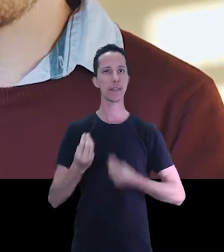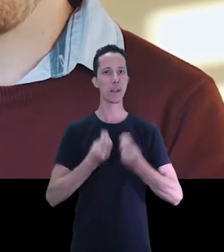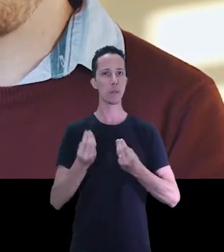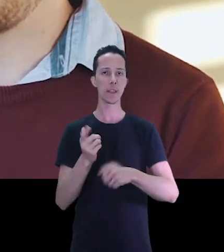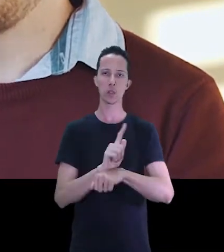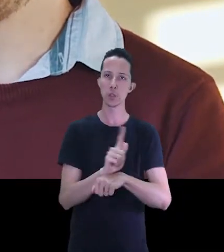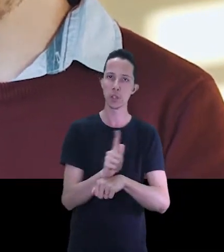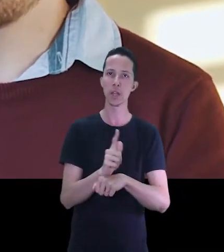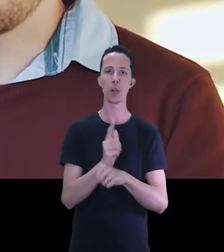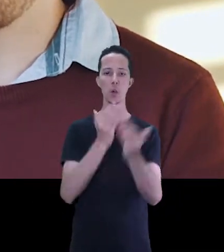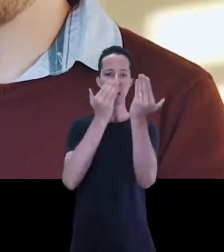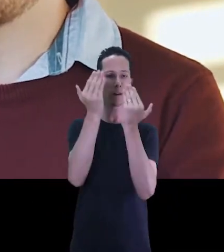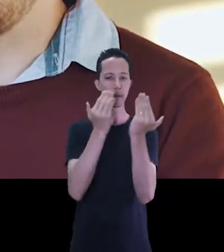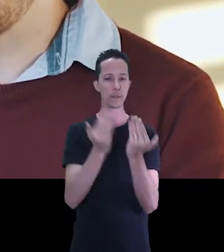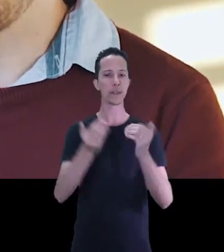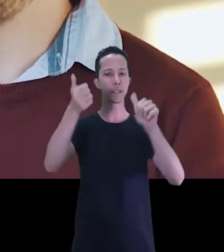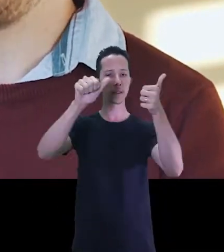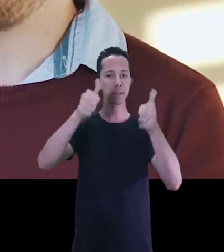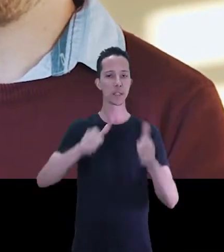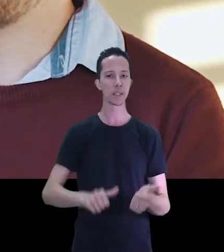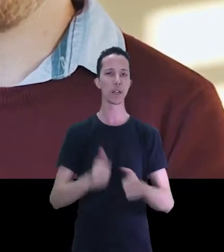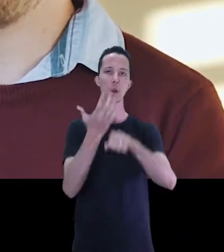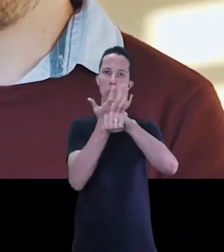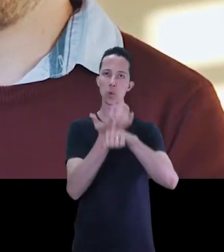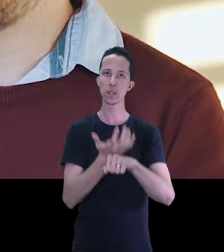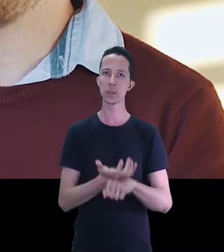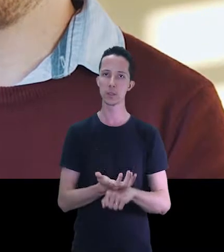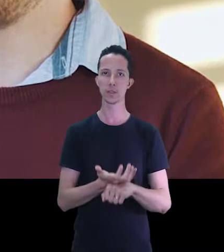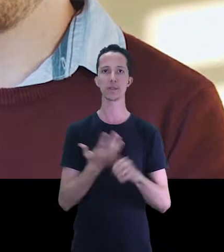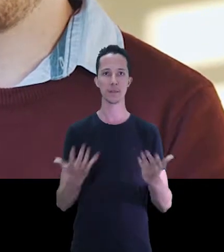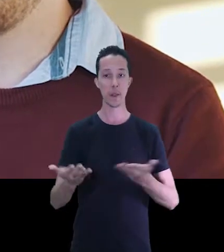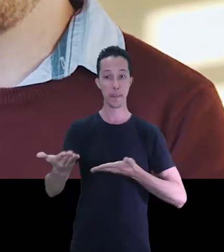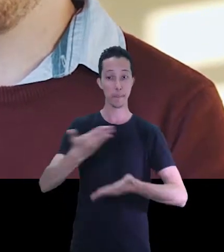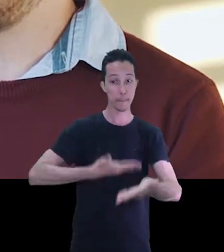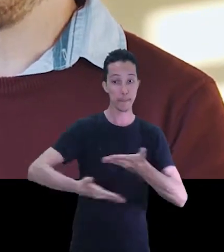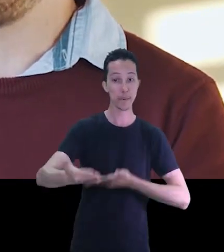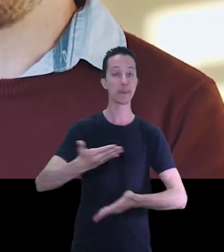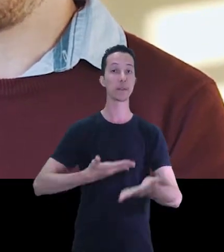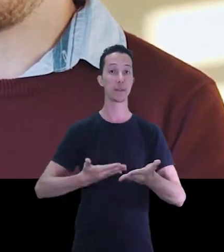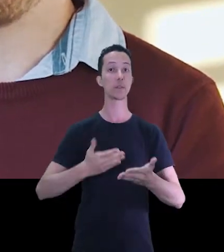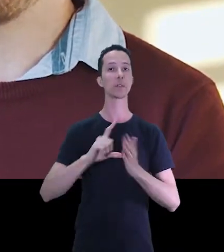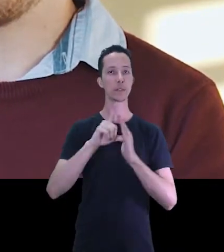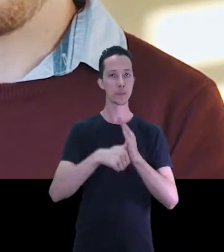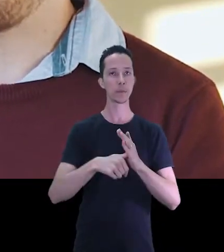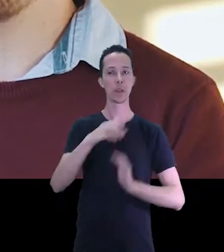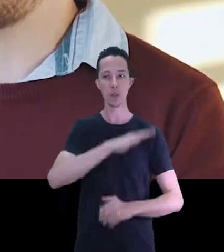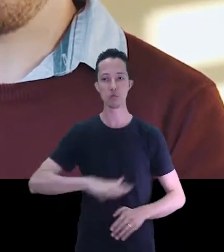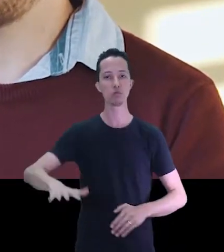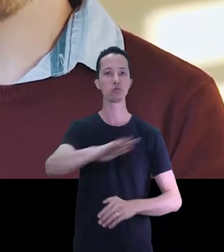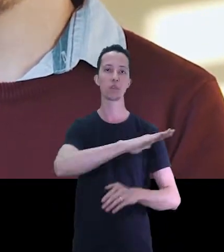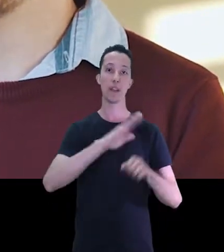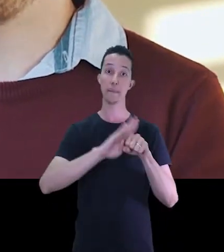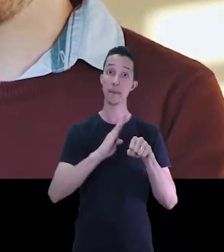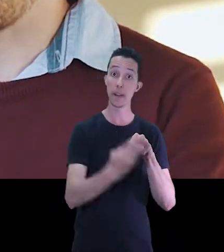dessa escola, dos mecanismos de avaliação, né? Do conteúdo. Então, essa participação ela vai se